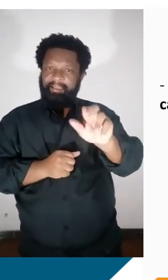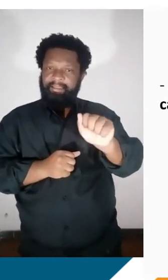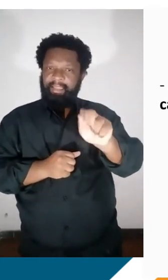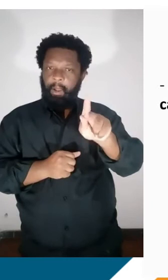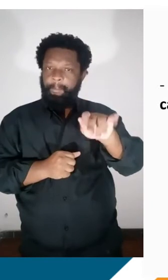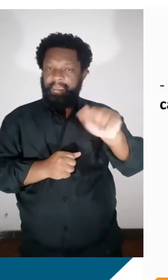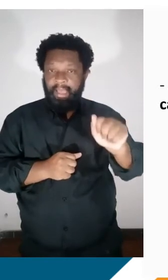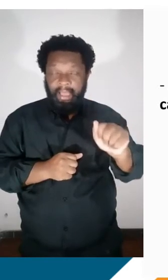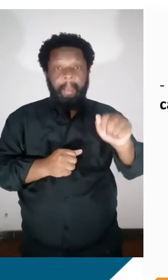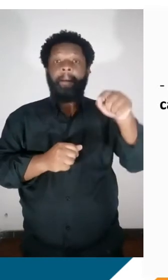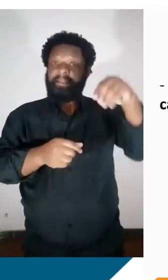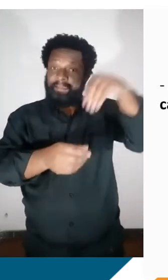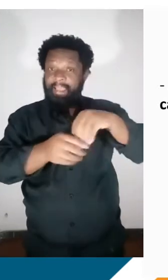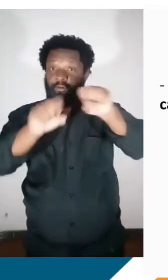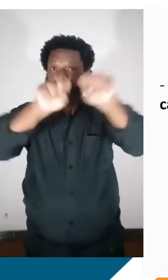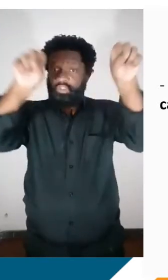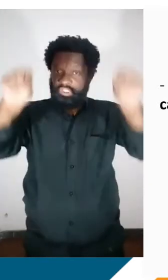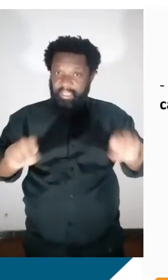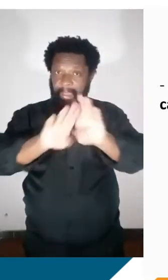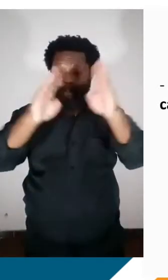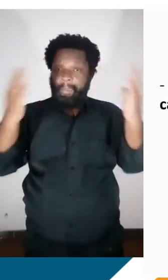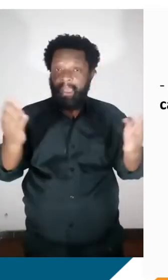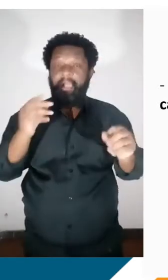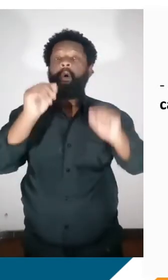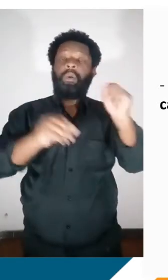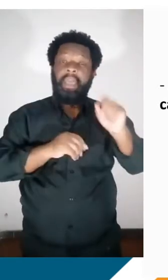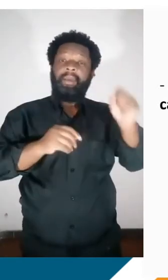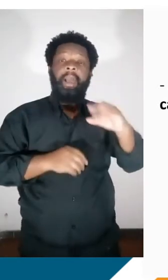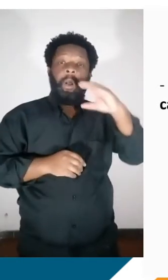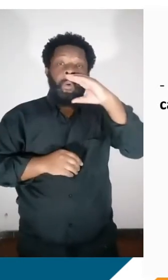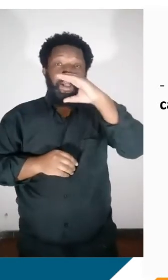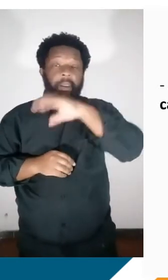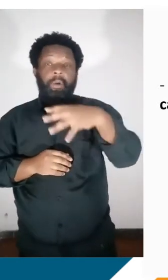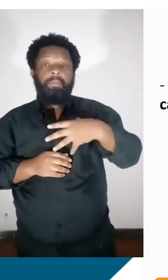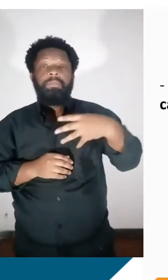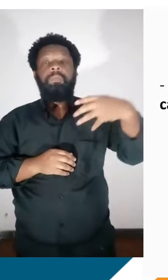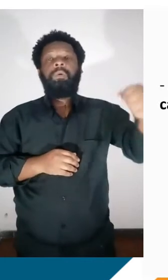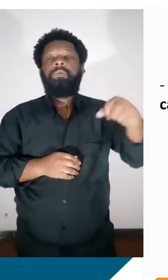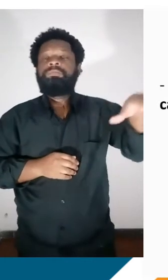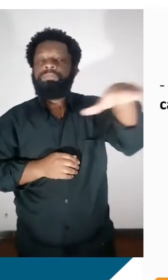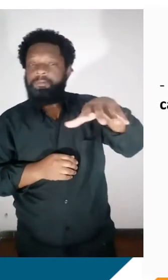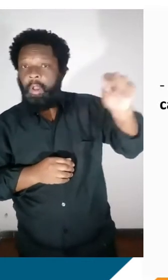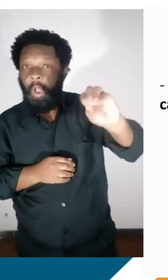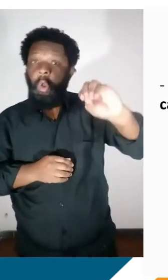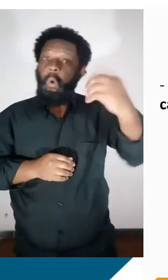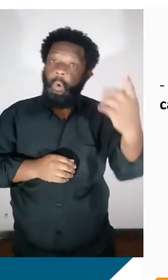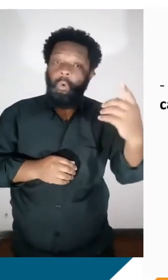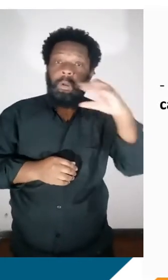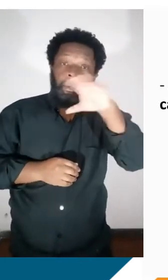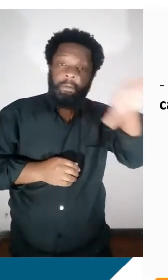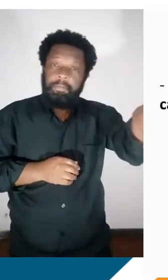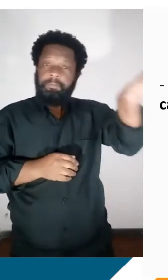sistema aberto, pode ser considerado como o calor que foi cedido para as vizinhanças ou que foi retirado das